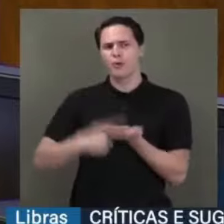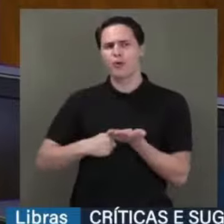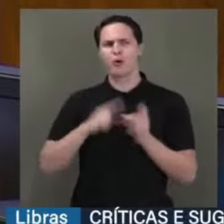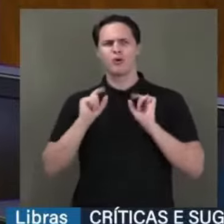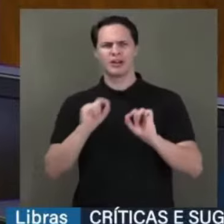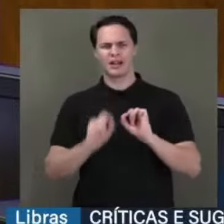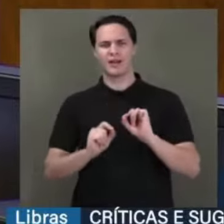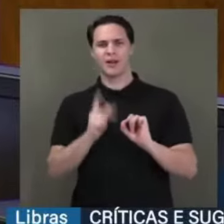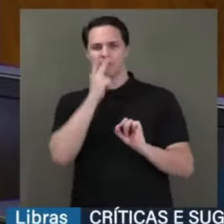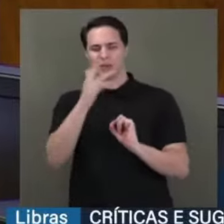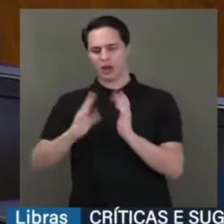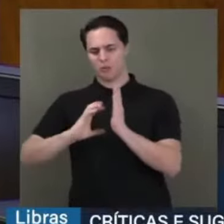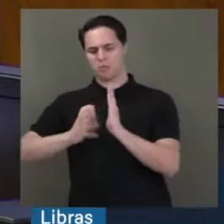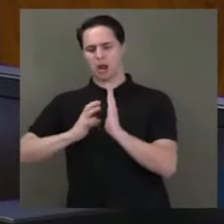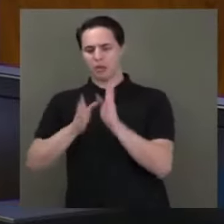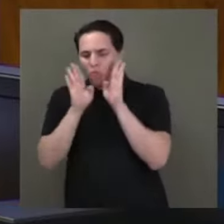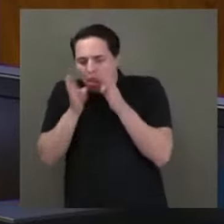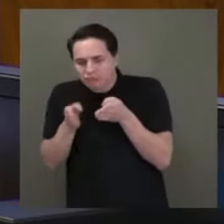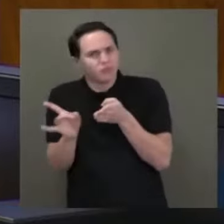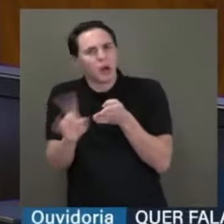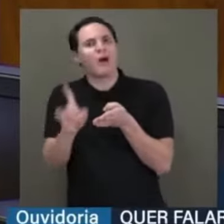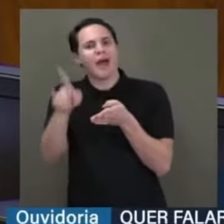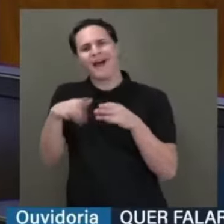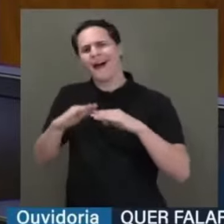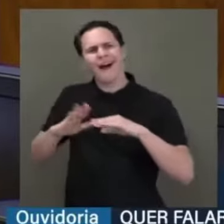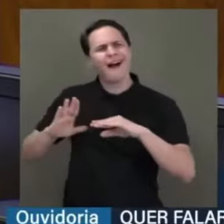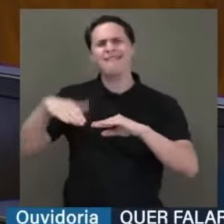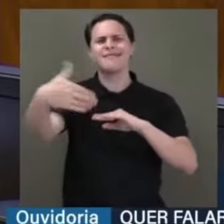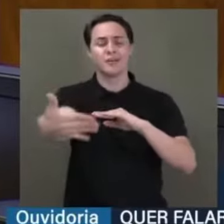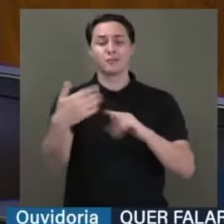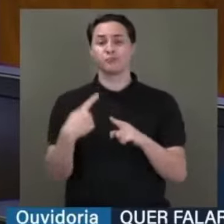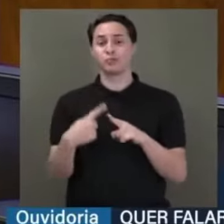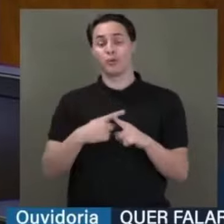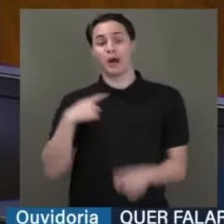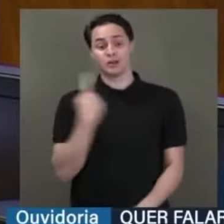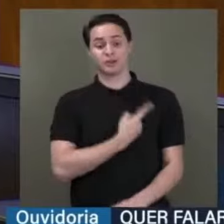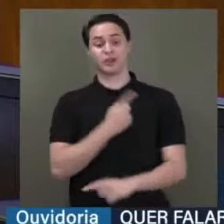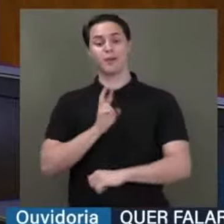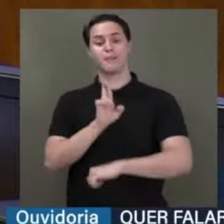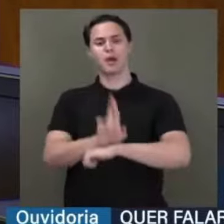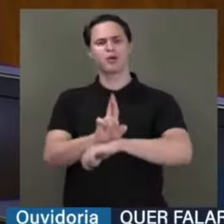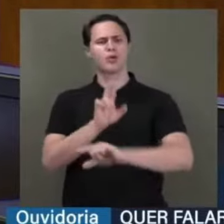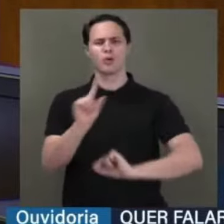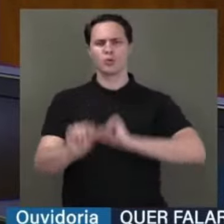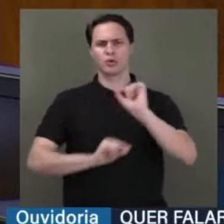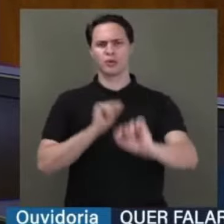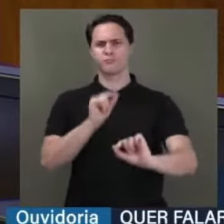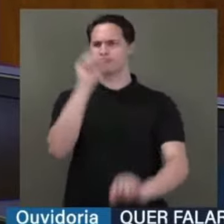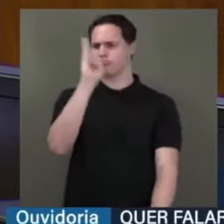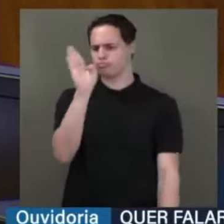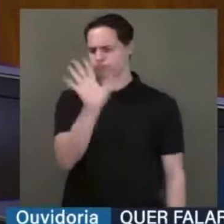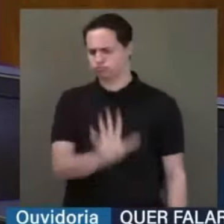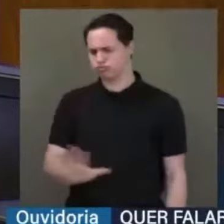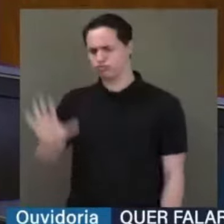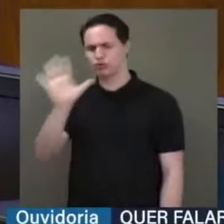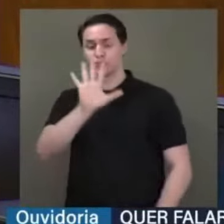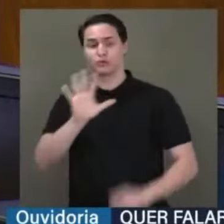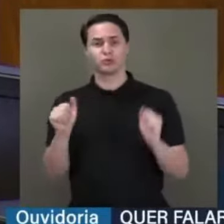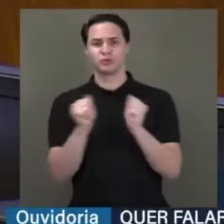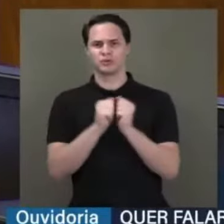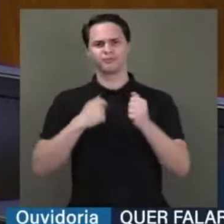partidárias e ideológicas Pois somos representantes de toda a nação com todas as